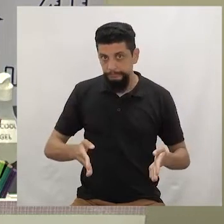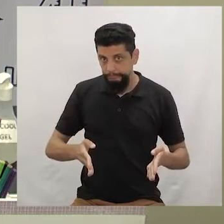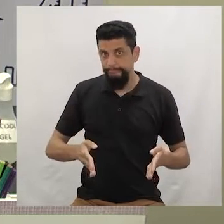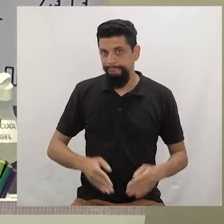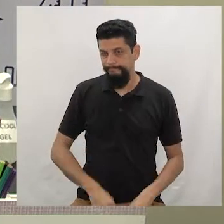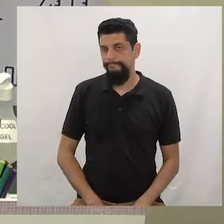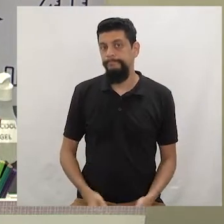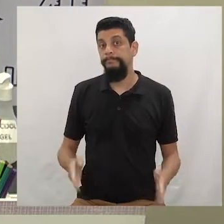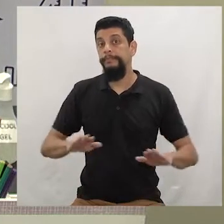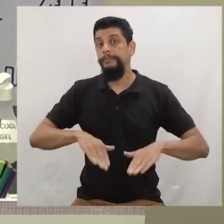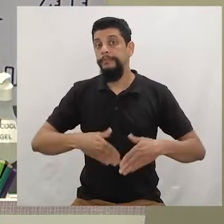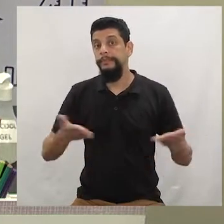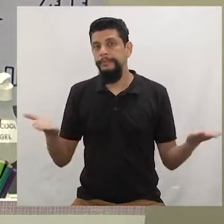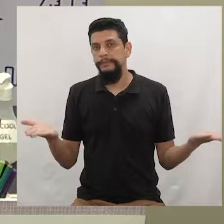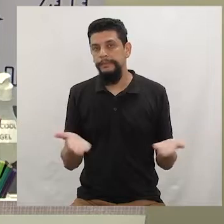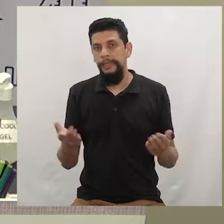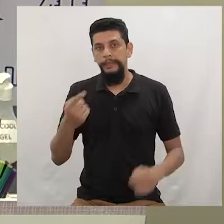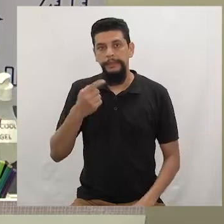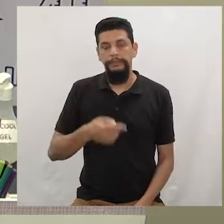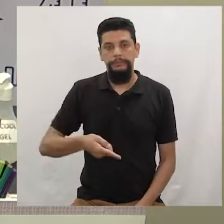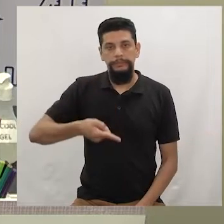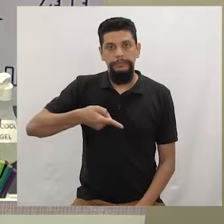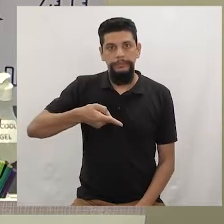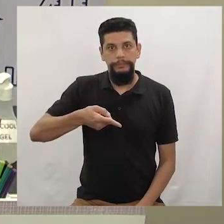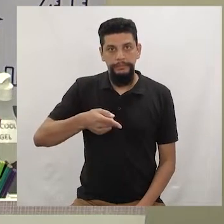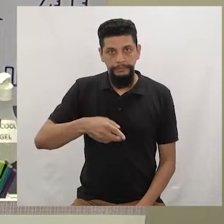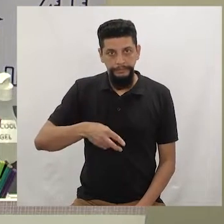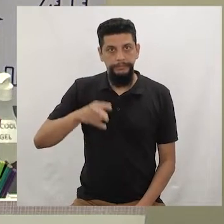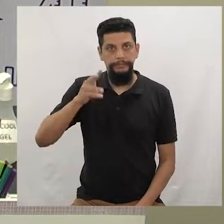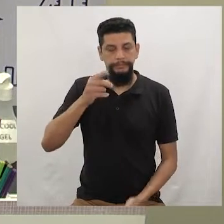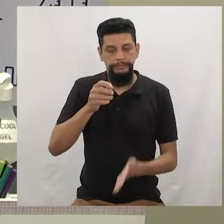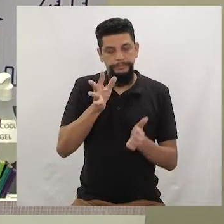mesa? Então, agora, vamos para o nosso